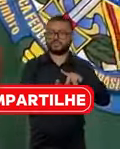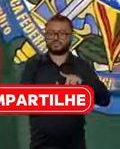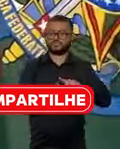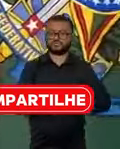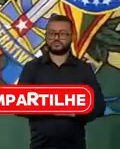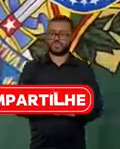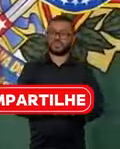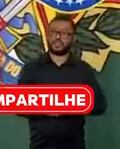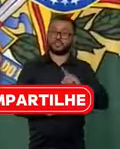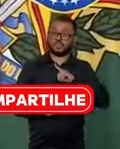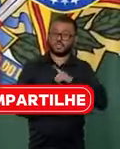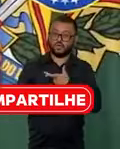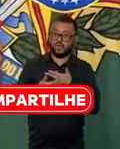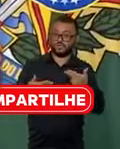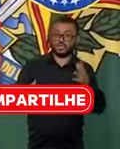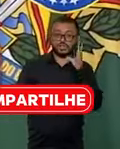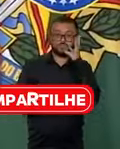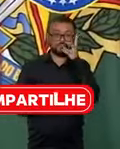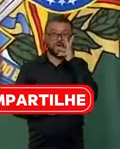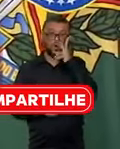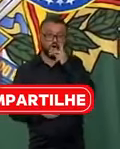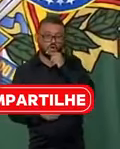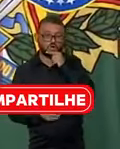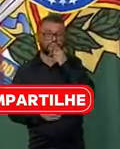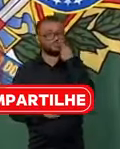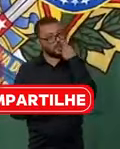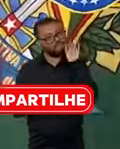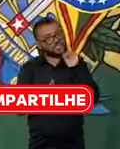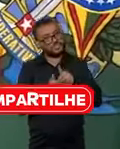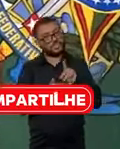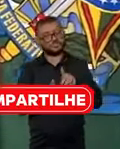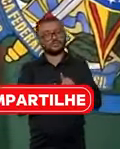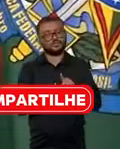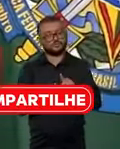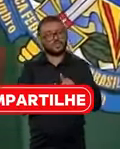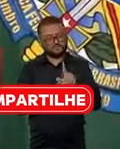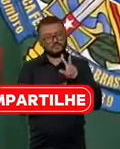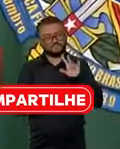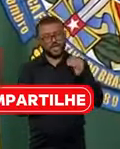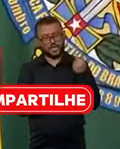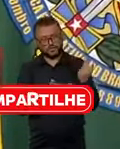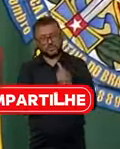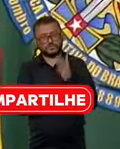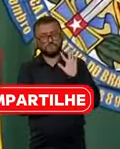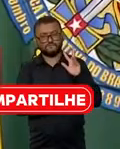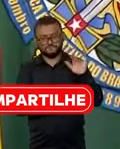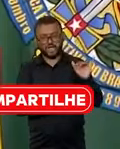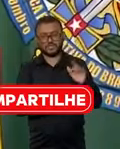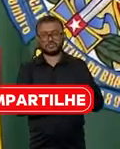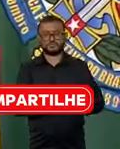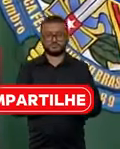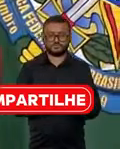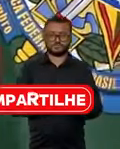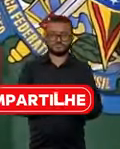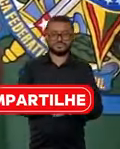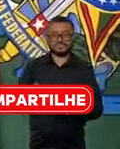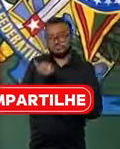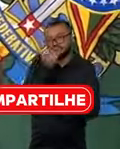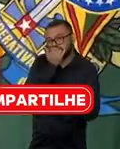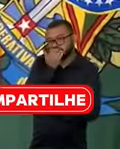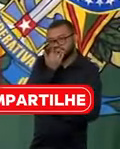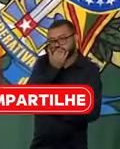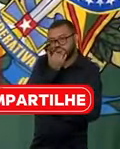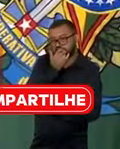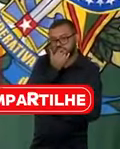que demoram muito para vir à tona. Mas vem, um dia vem. Então, eu só queria te pedir desculpa para não